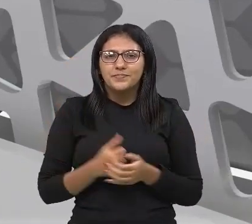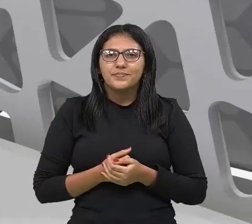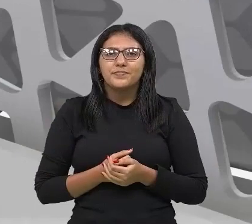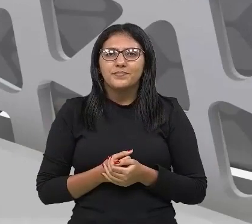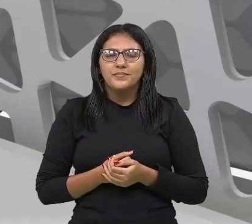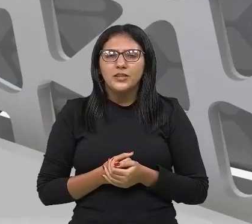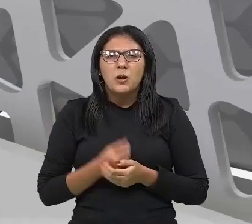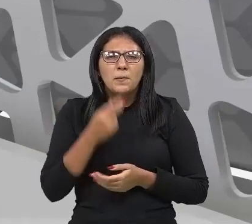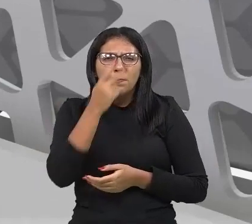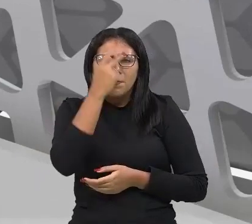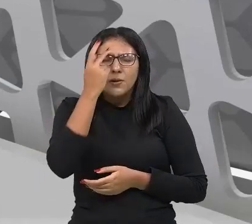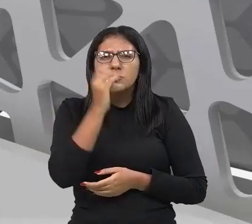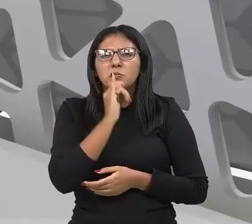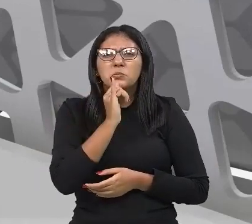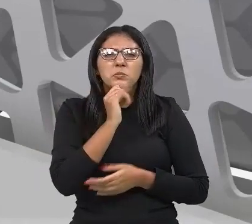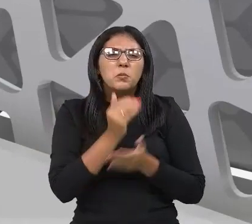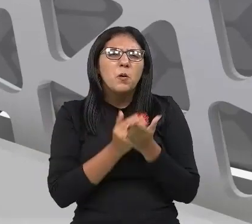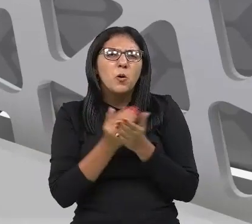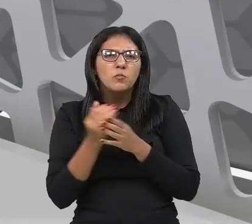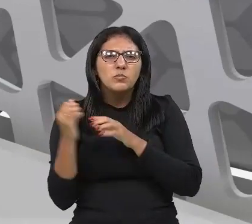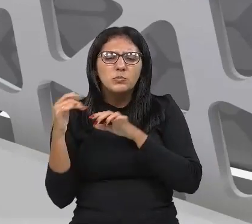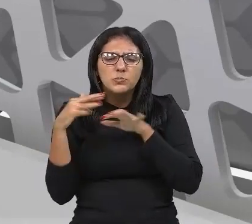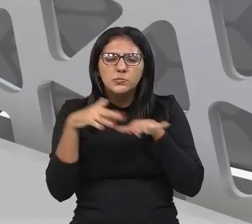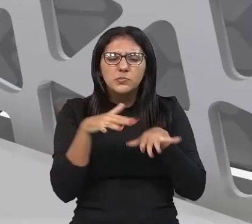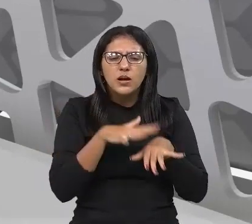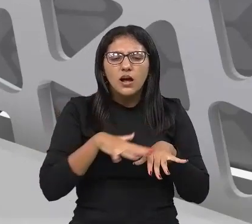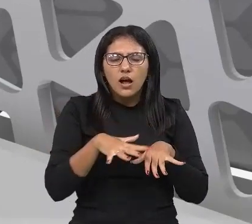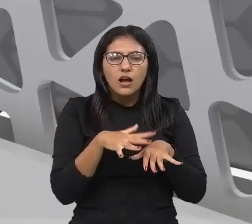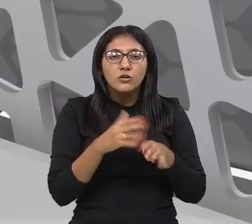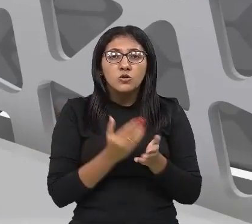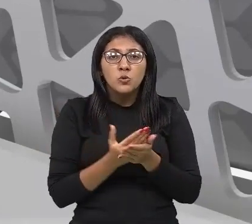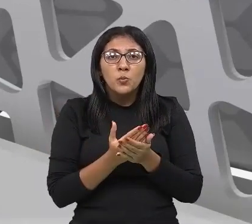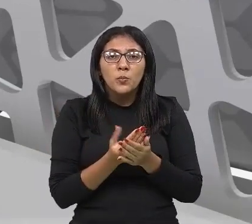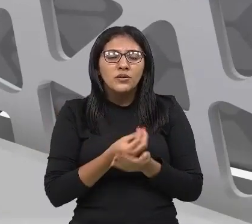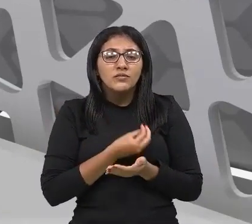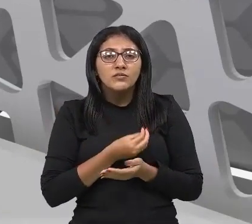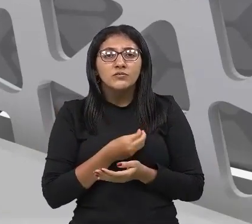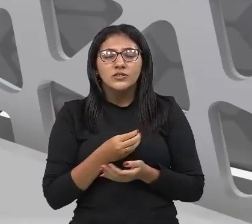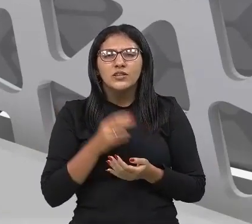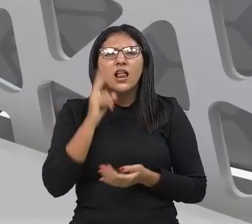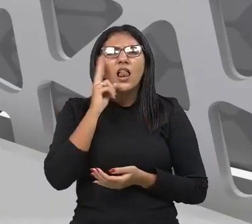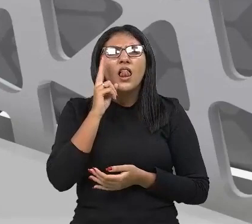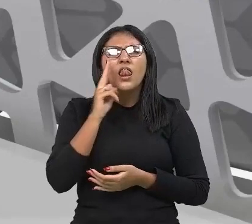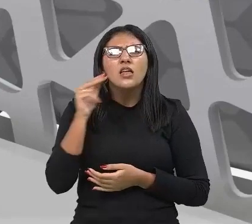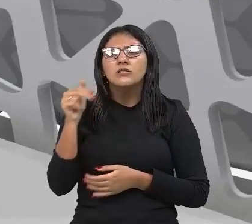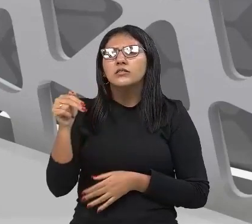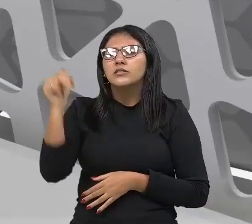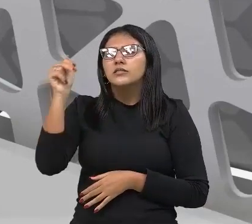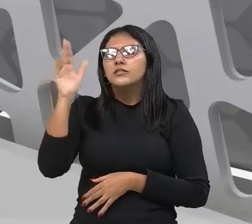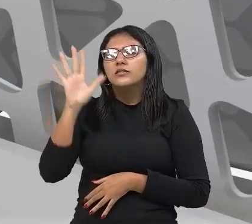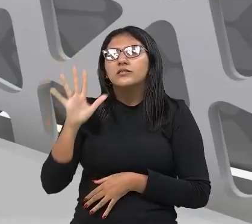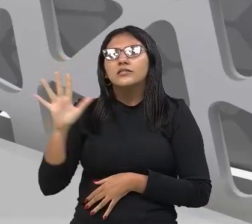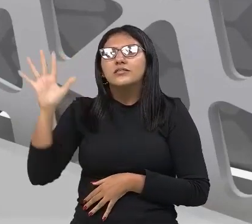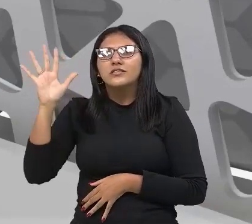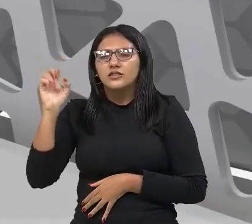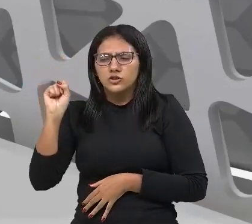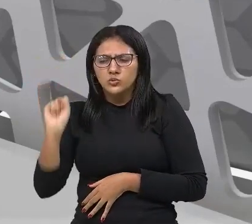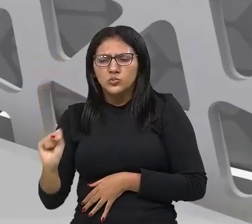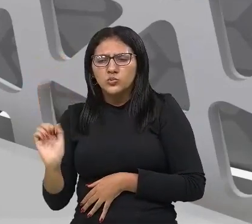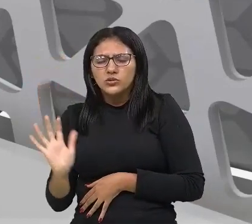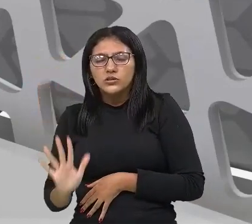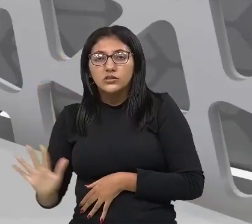a habitar o nosso território? Lembra que nós acabamos de estudar em que o litoral brasileiro, ele foi bastante